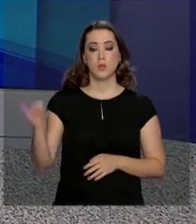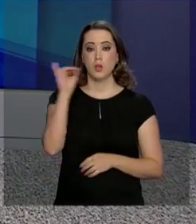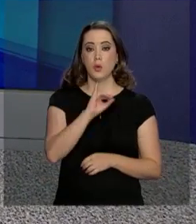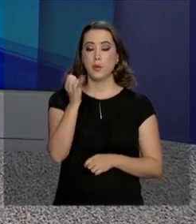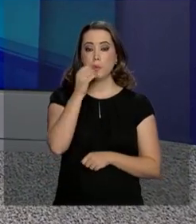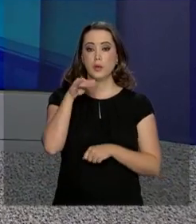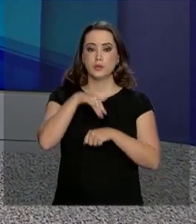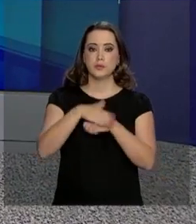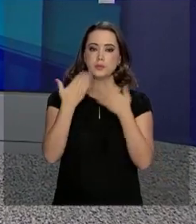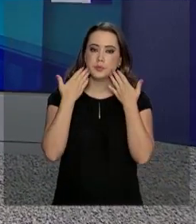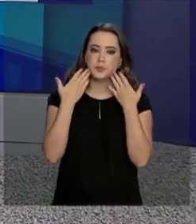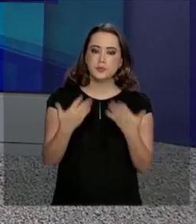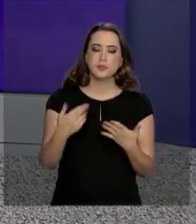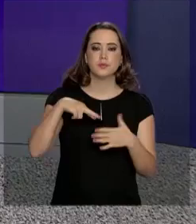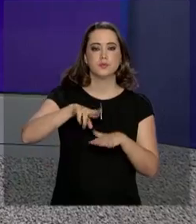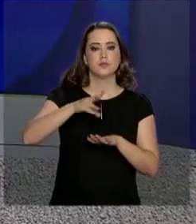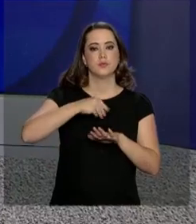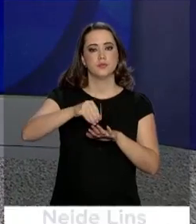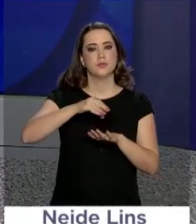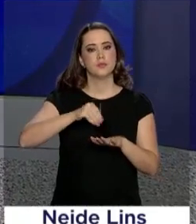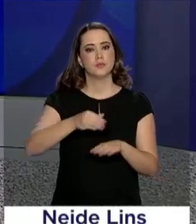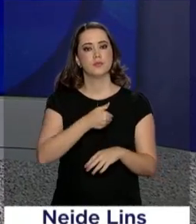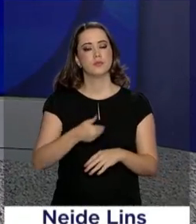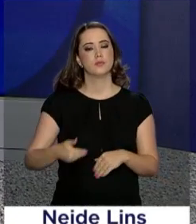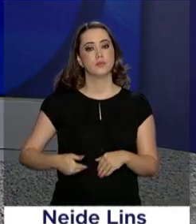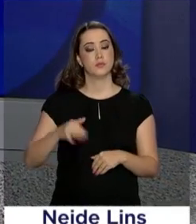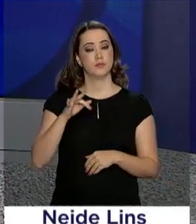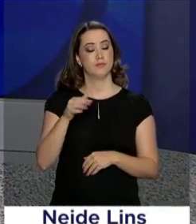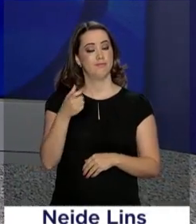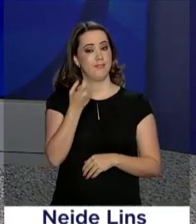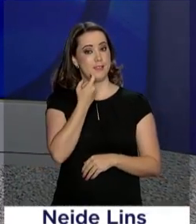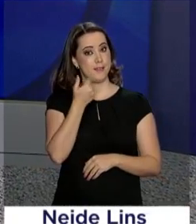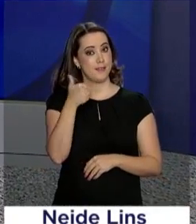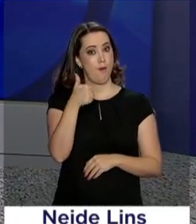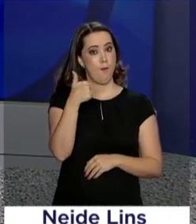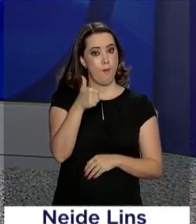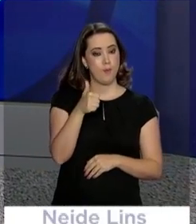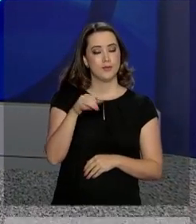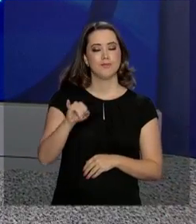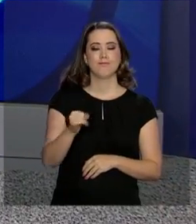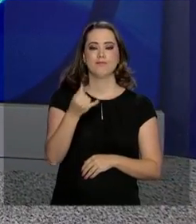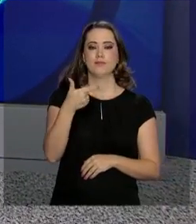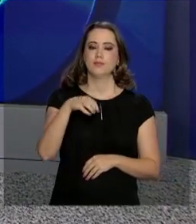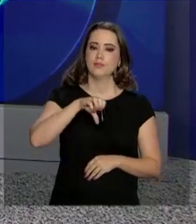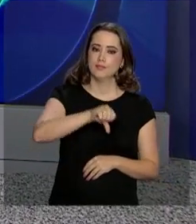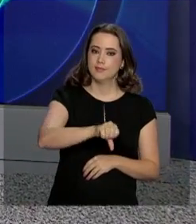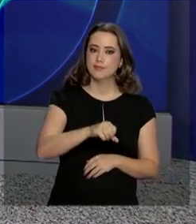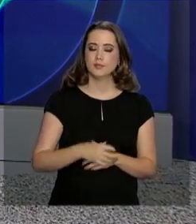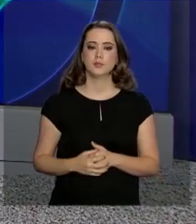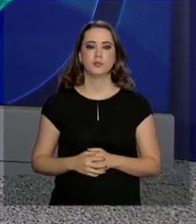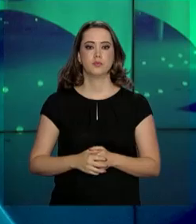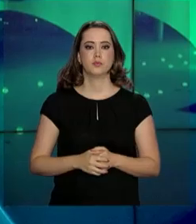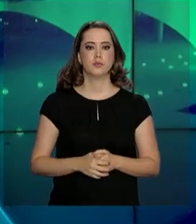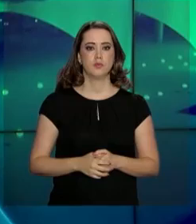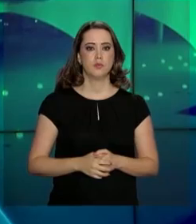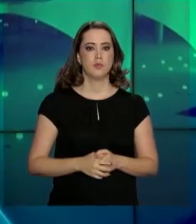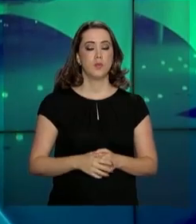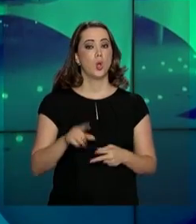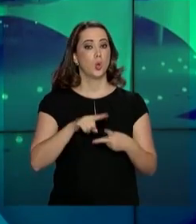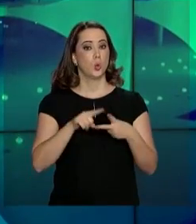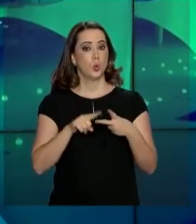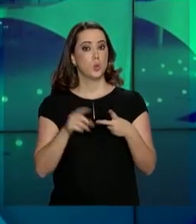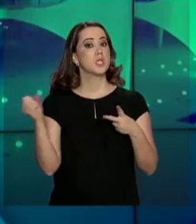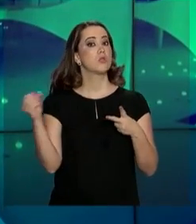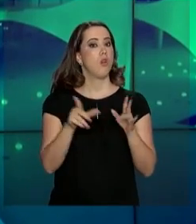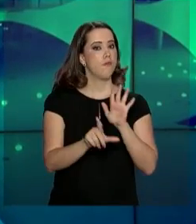Olá, boa noite. No ar as notícias do governo federal desta sexta-feira, 11 de janeiro de 2019. Duas